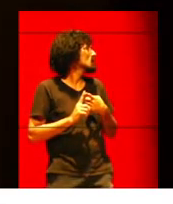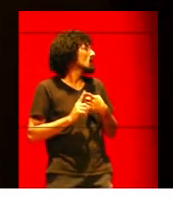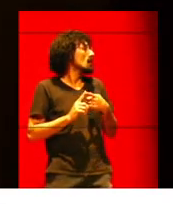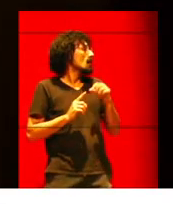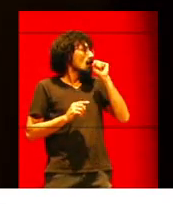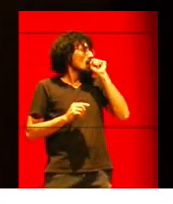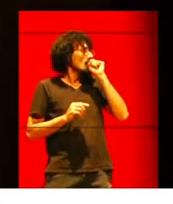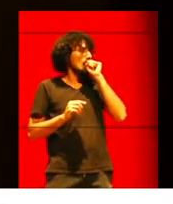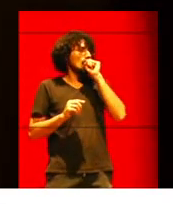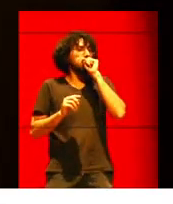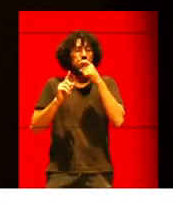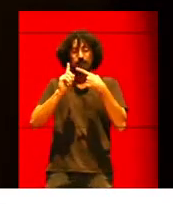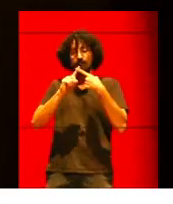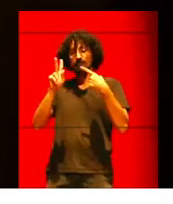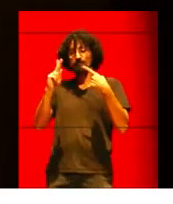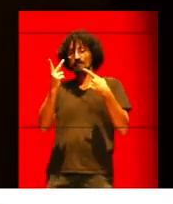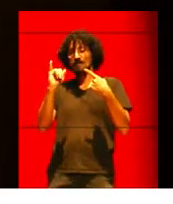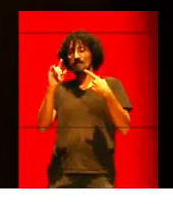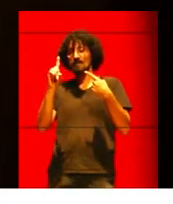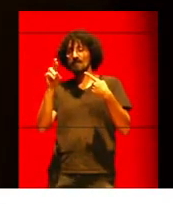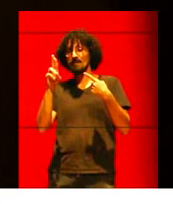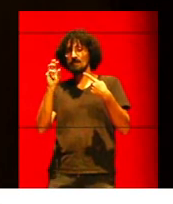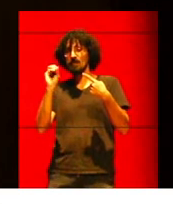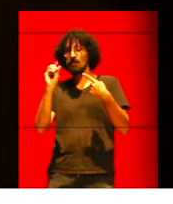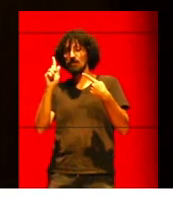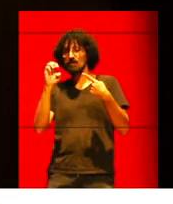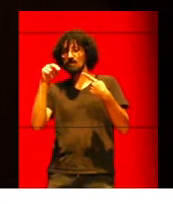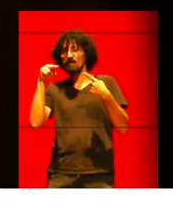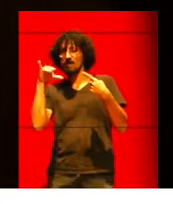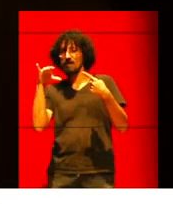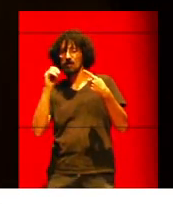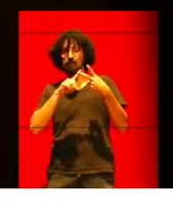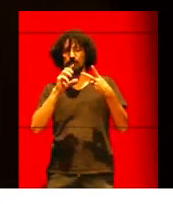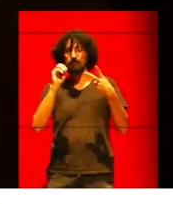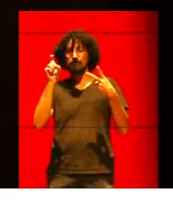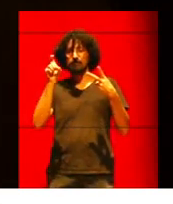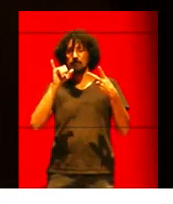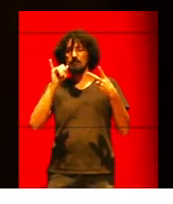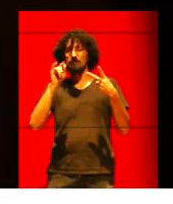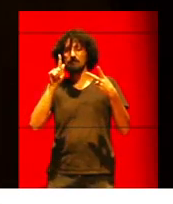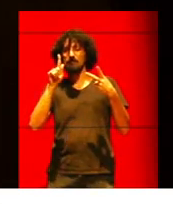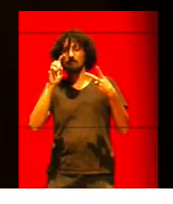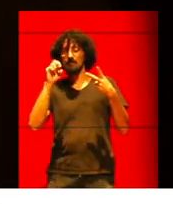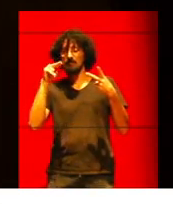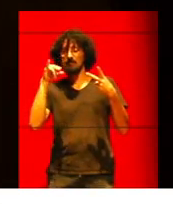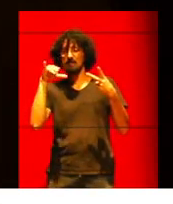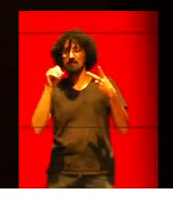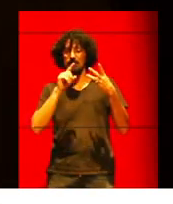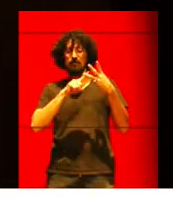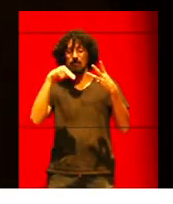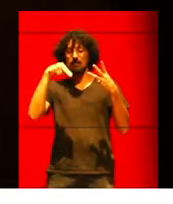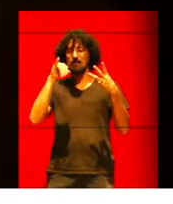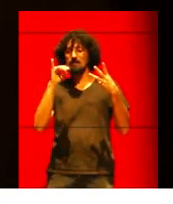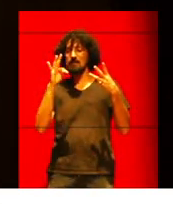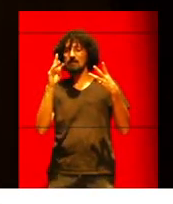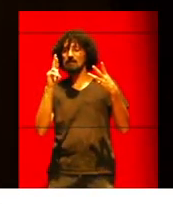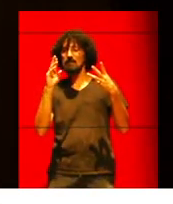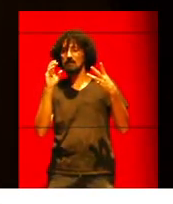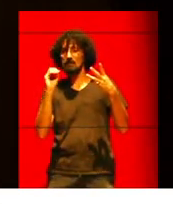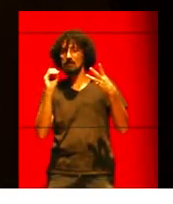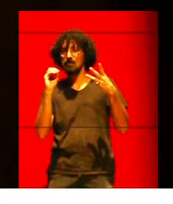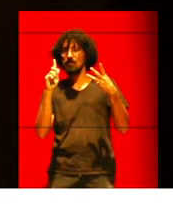Perfeito. Hidrogênio, oxigênio e nitrogênio. Esses são os elementos que